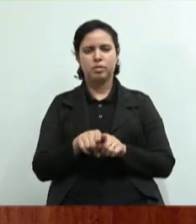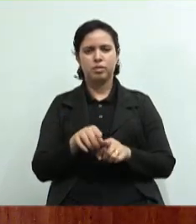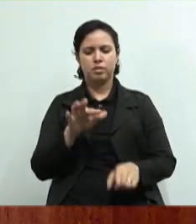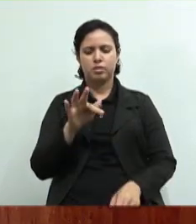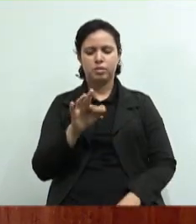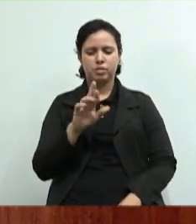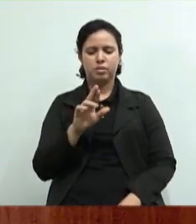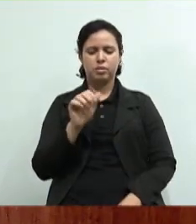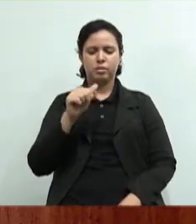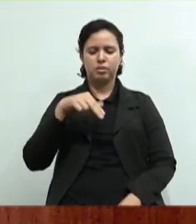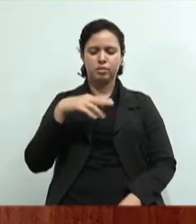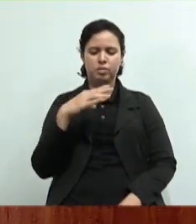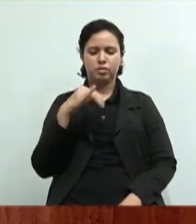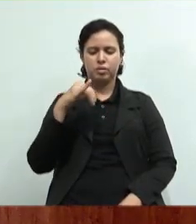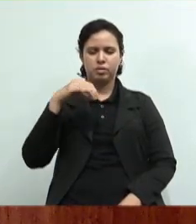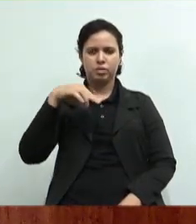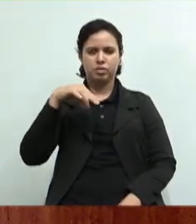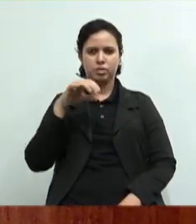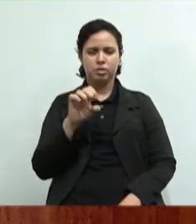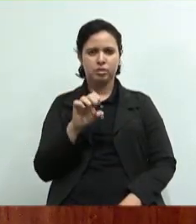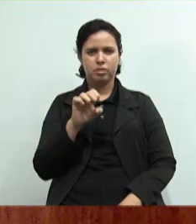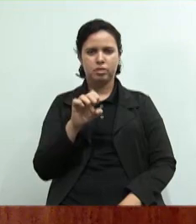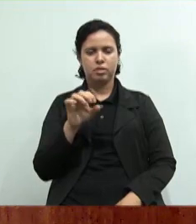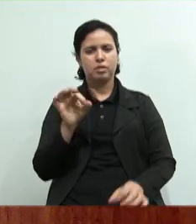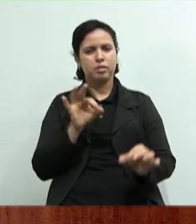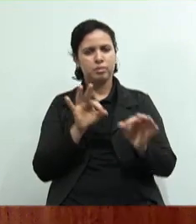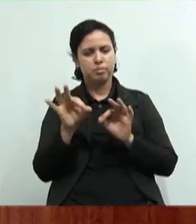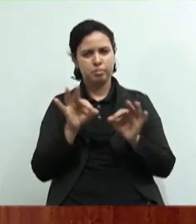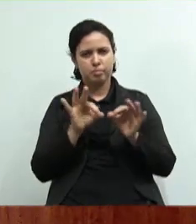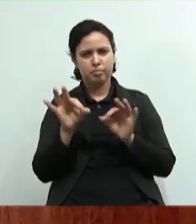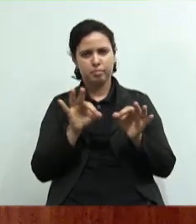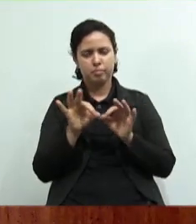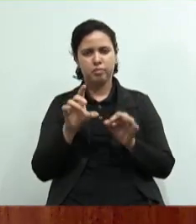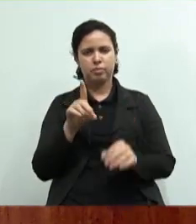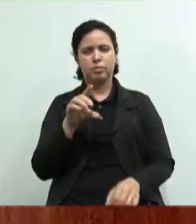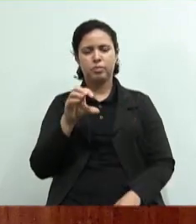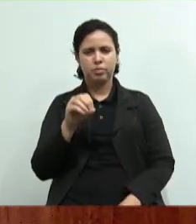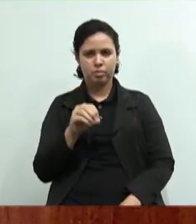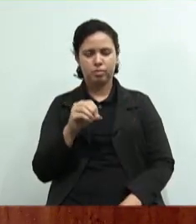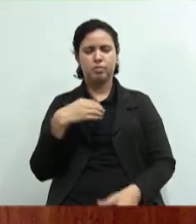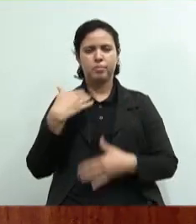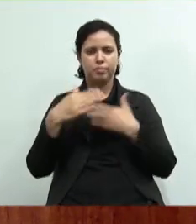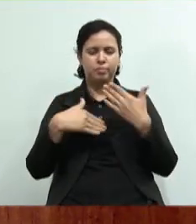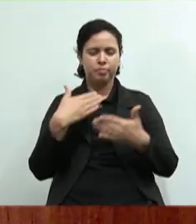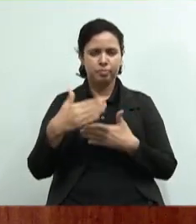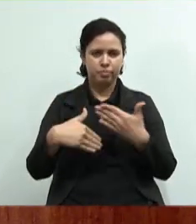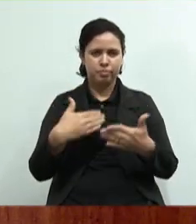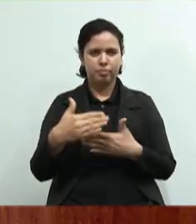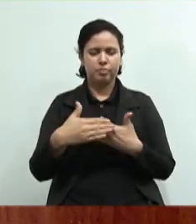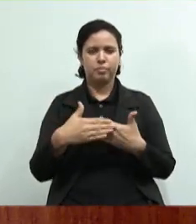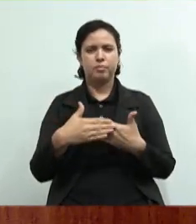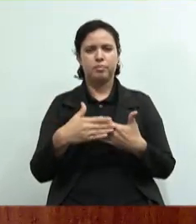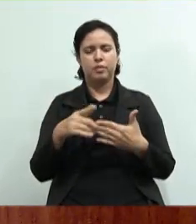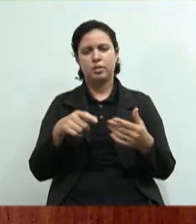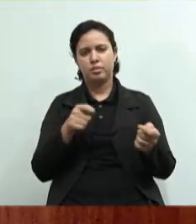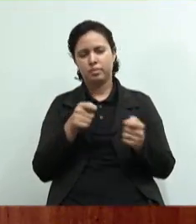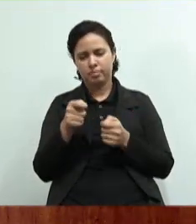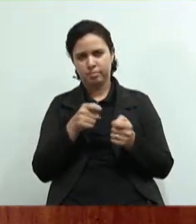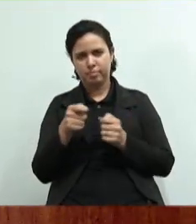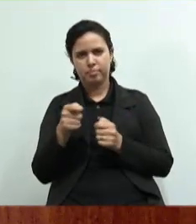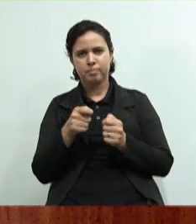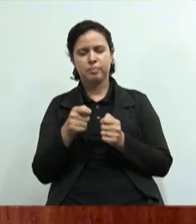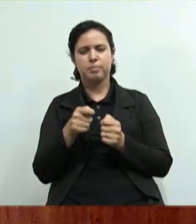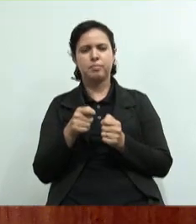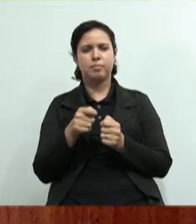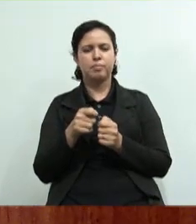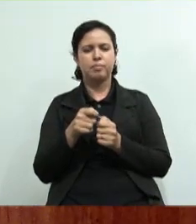Francine. Ela colocou o plano de planejamento, o do de desenvolver, o check de checar e